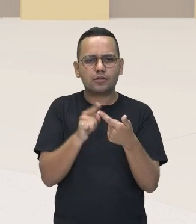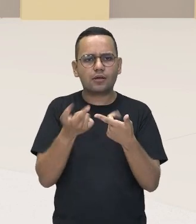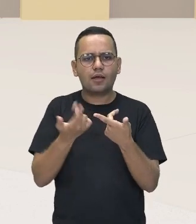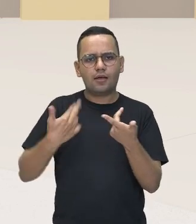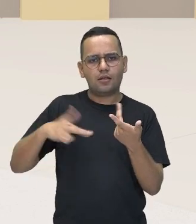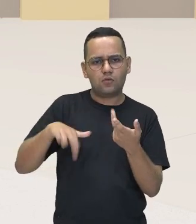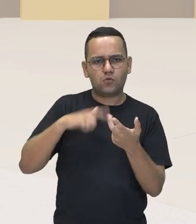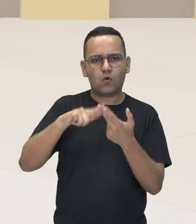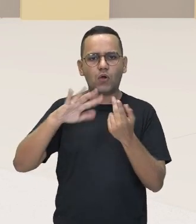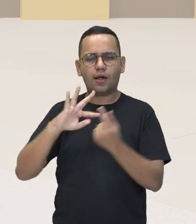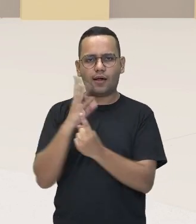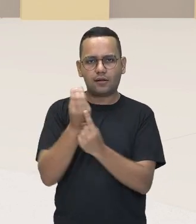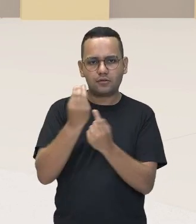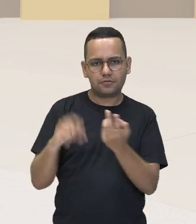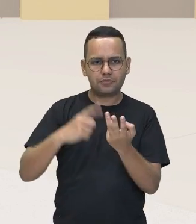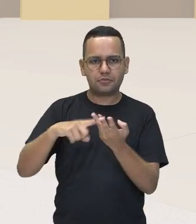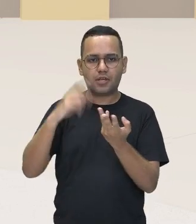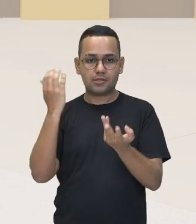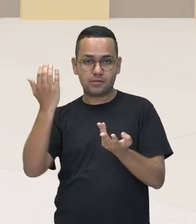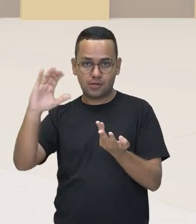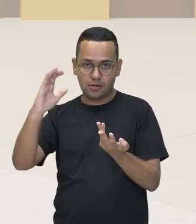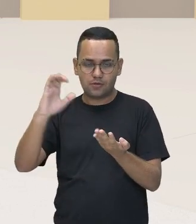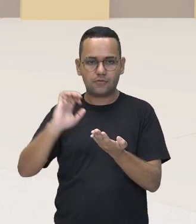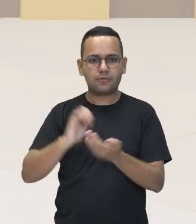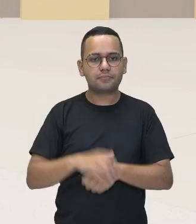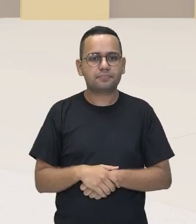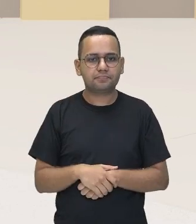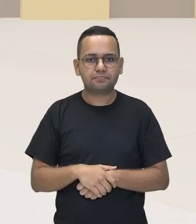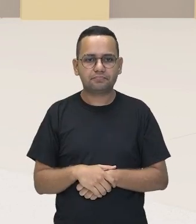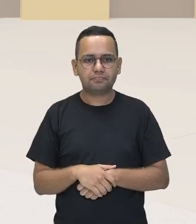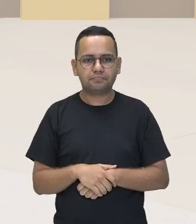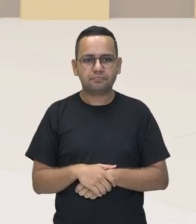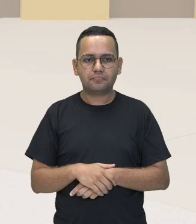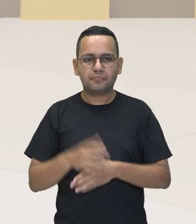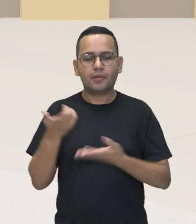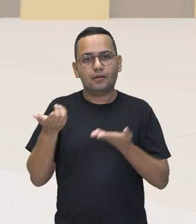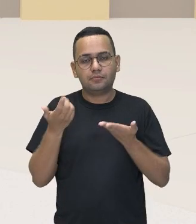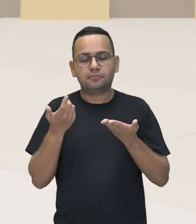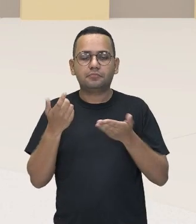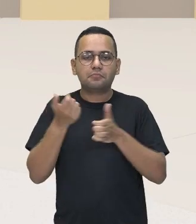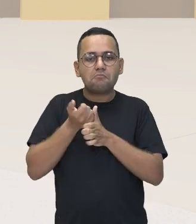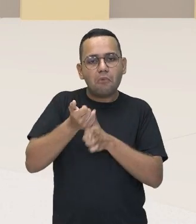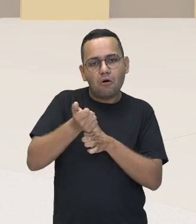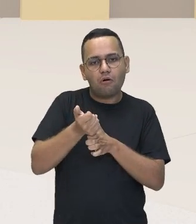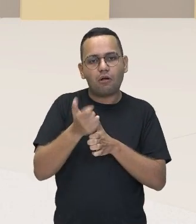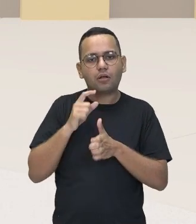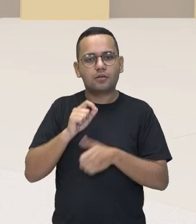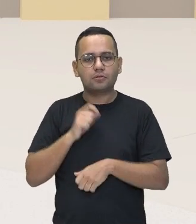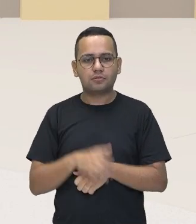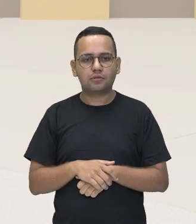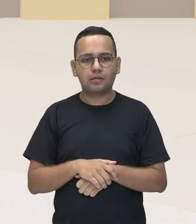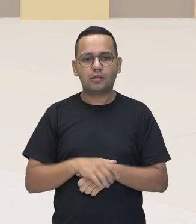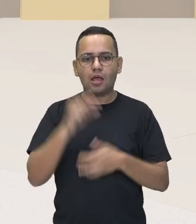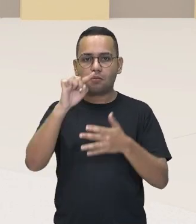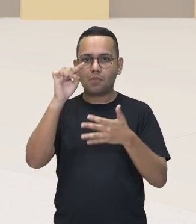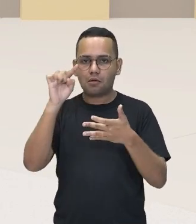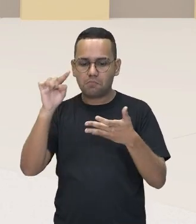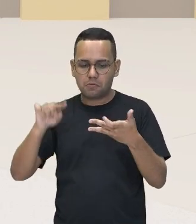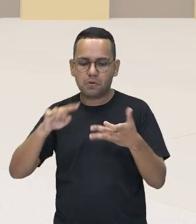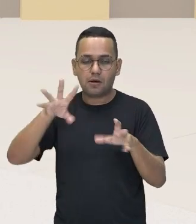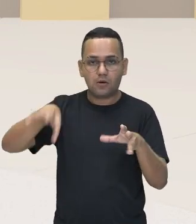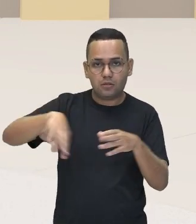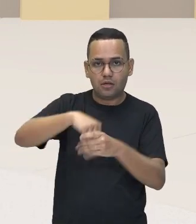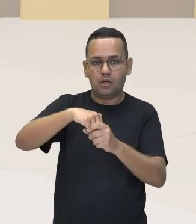religiosa, artística, científica e moralmente compõe, então, o conjunto de